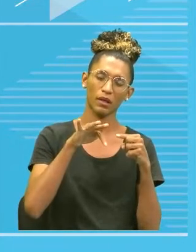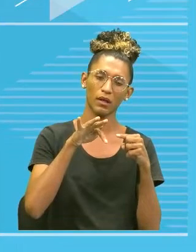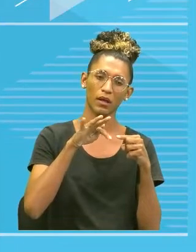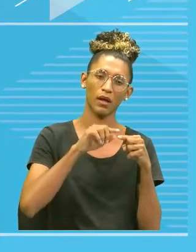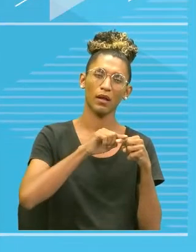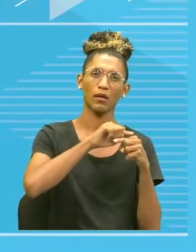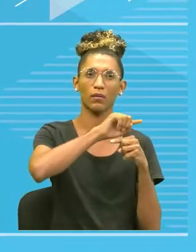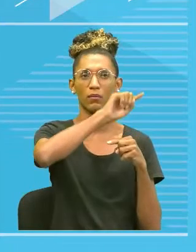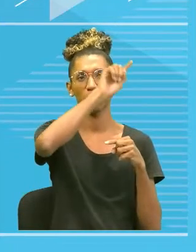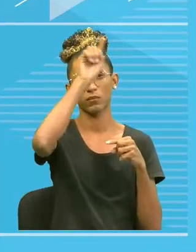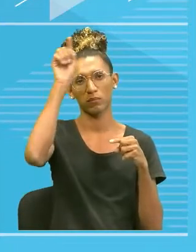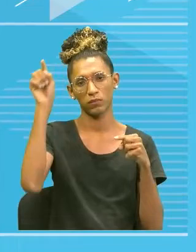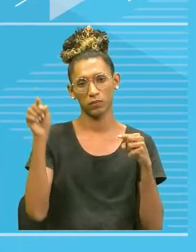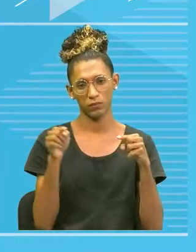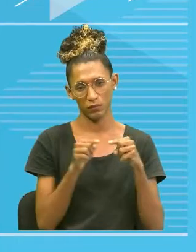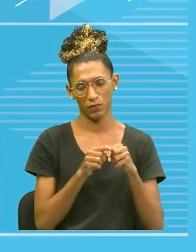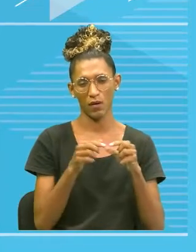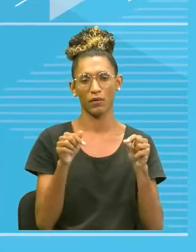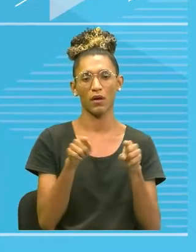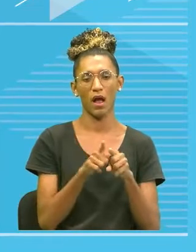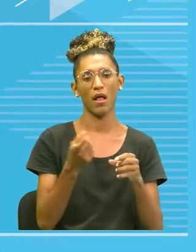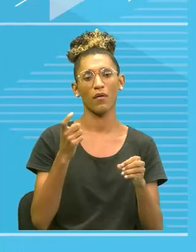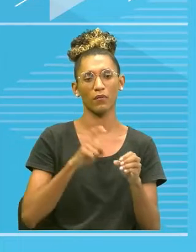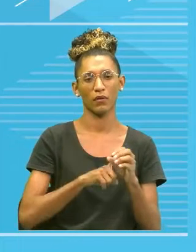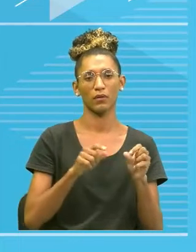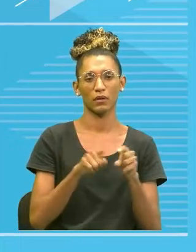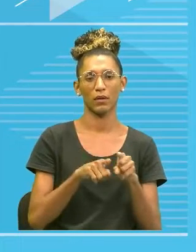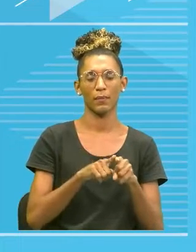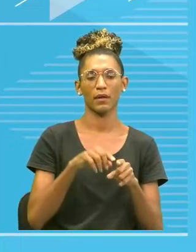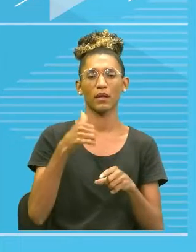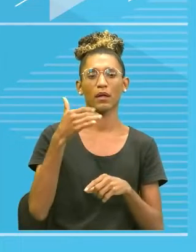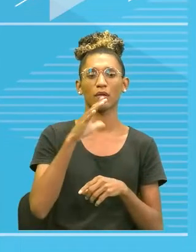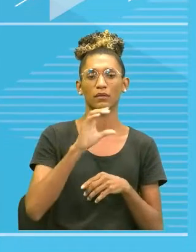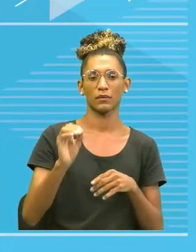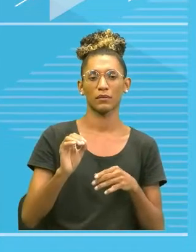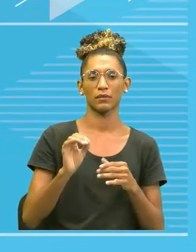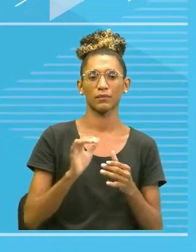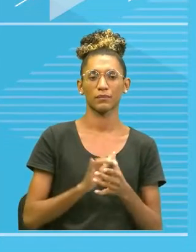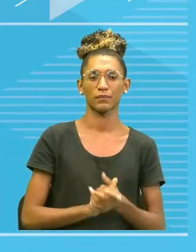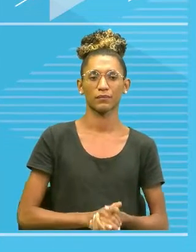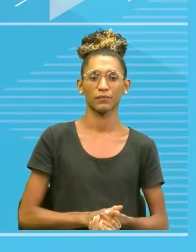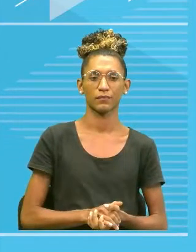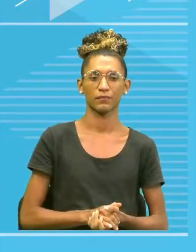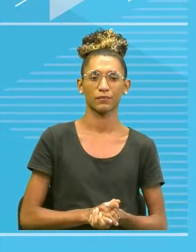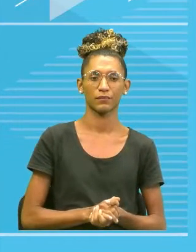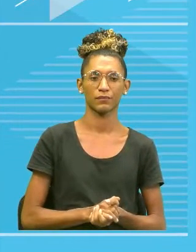também a ter 100 graus de temperatura. Bacana? É essa ideia que eu quero passar